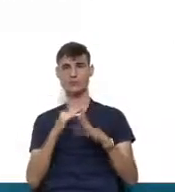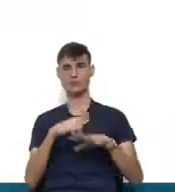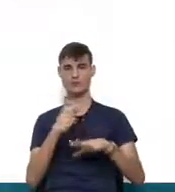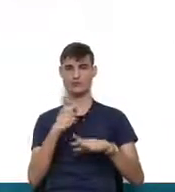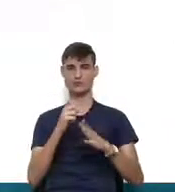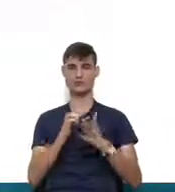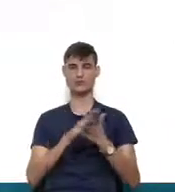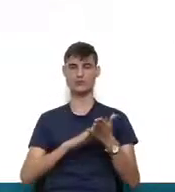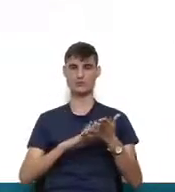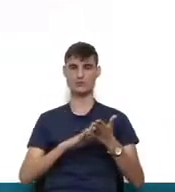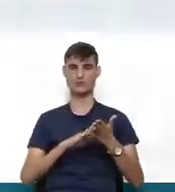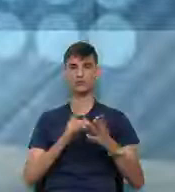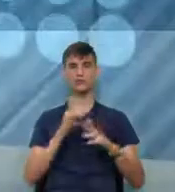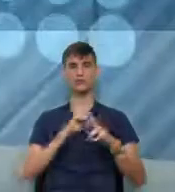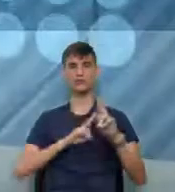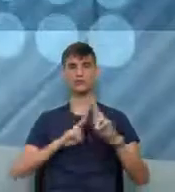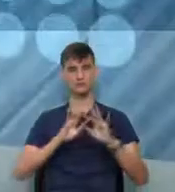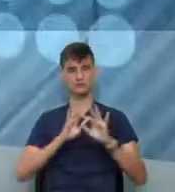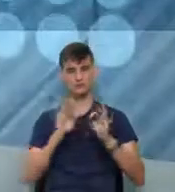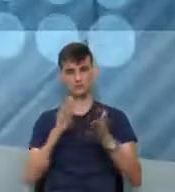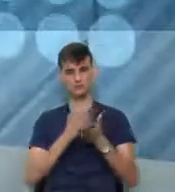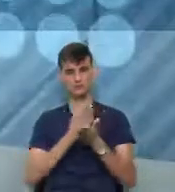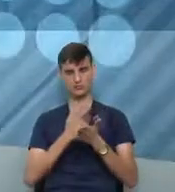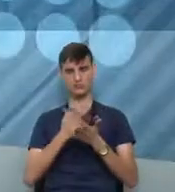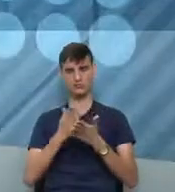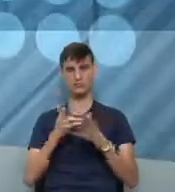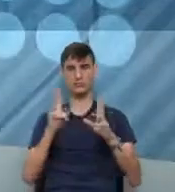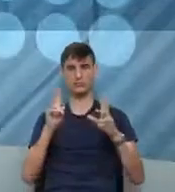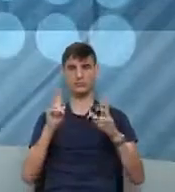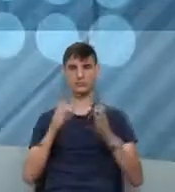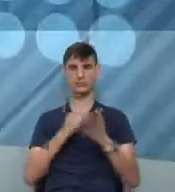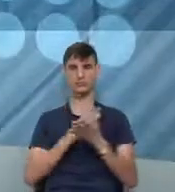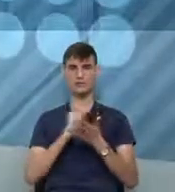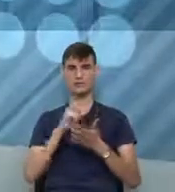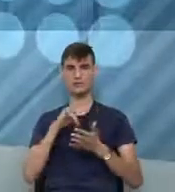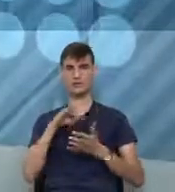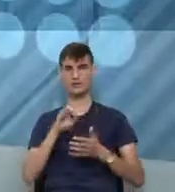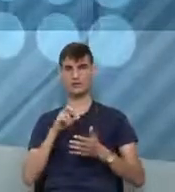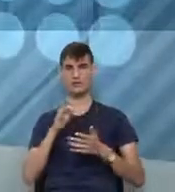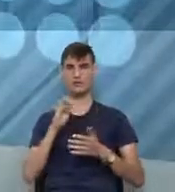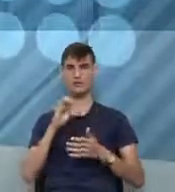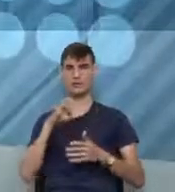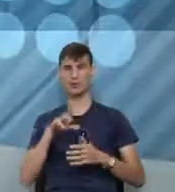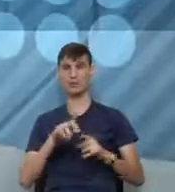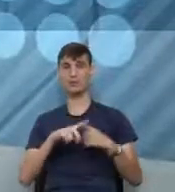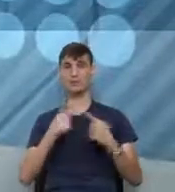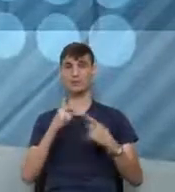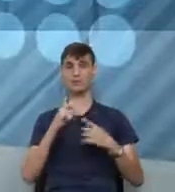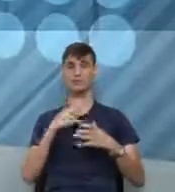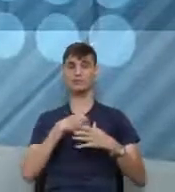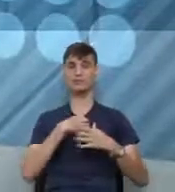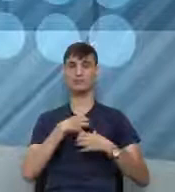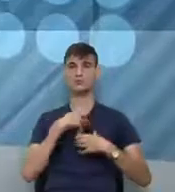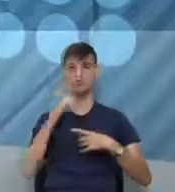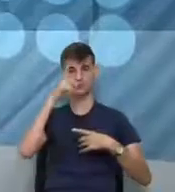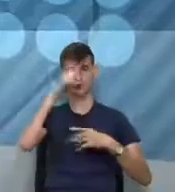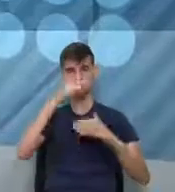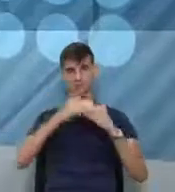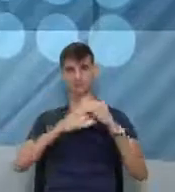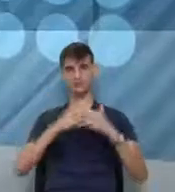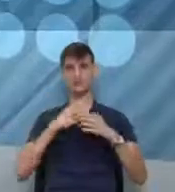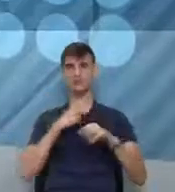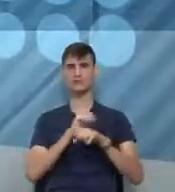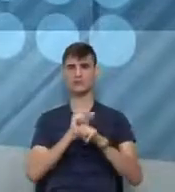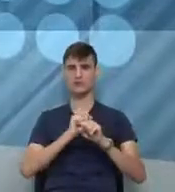uma situação utilizando aí os conceitos relacionados à série agora de Fourier, só que de forma complexa. Eu espero que